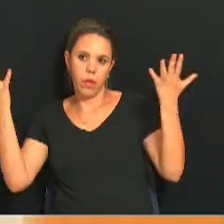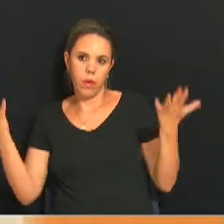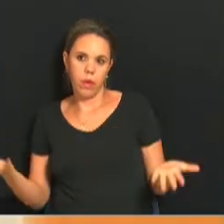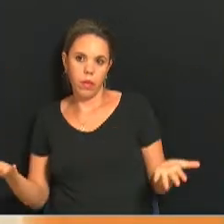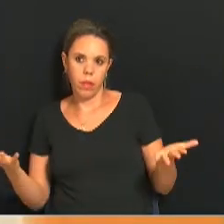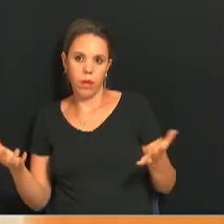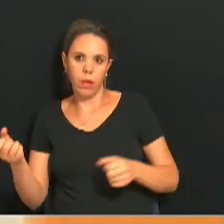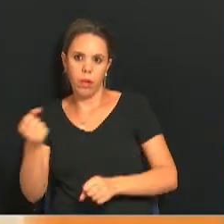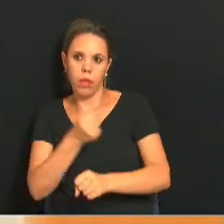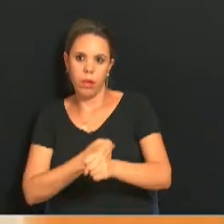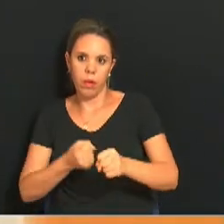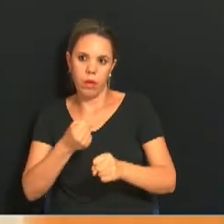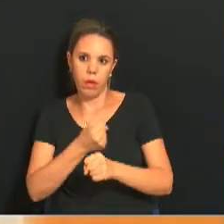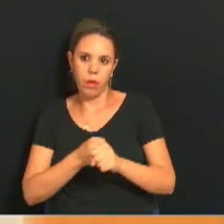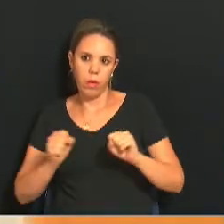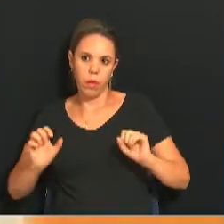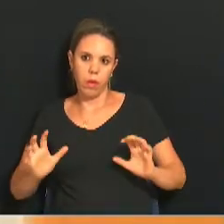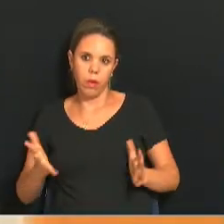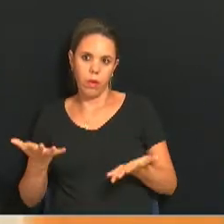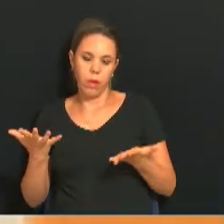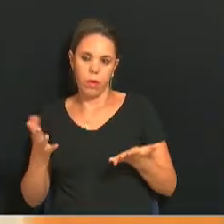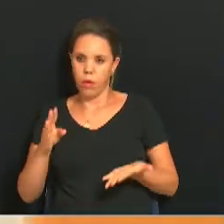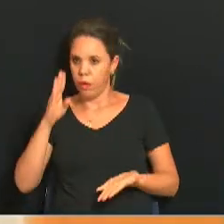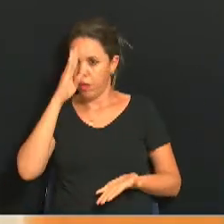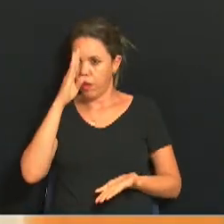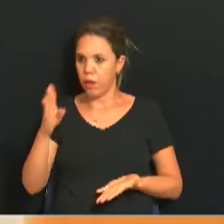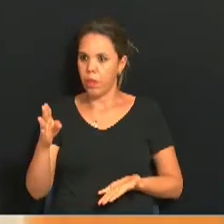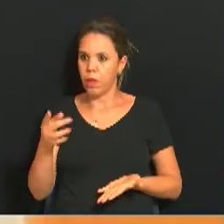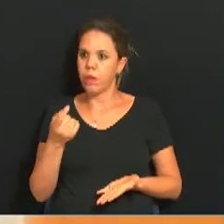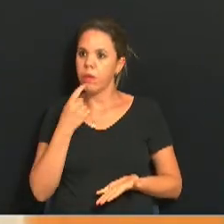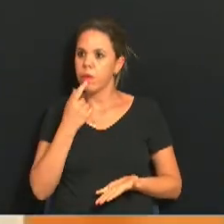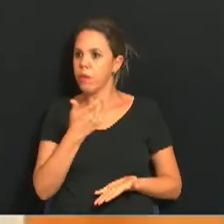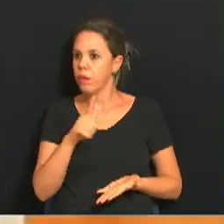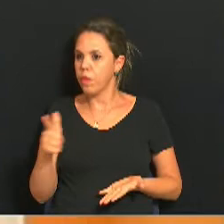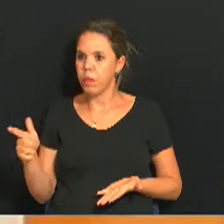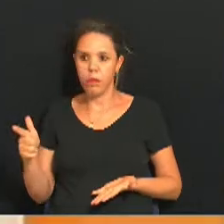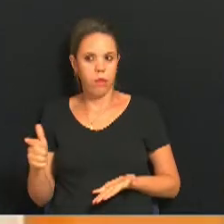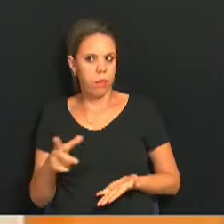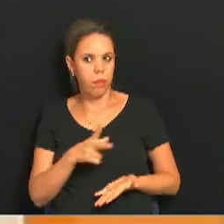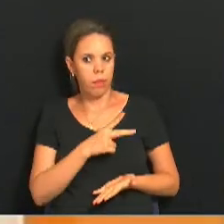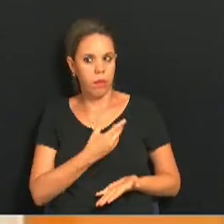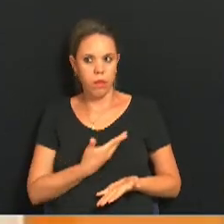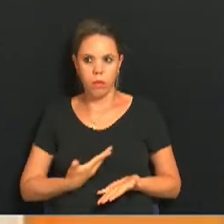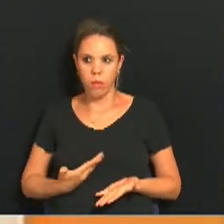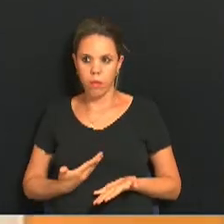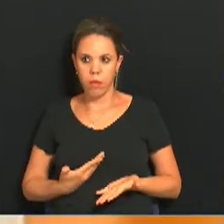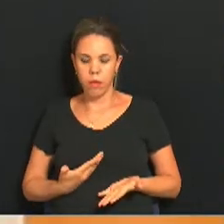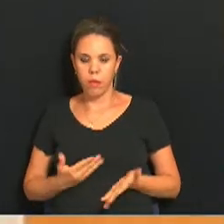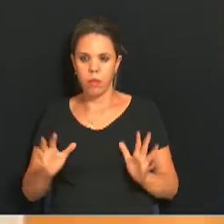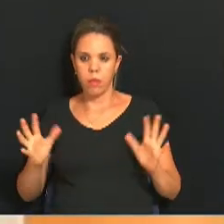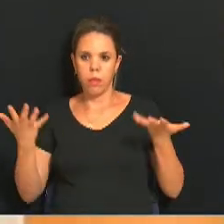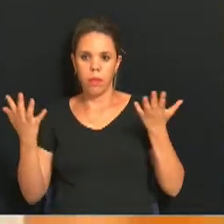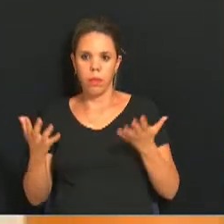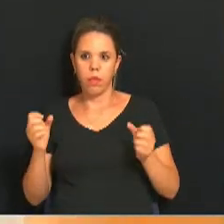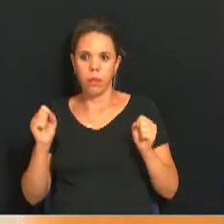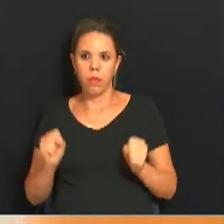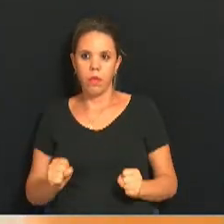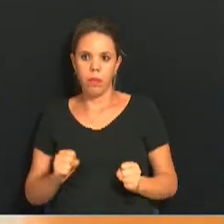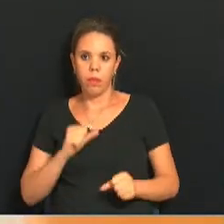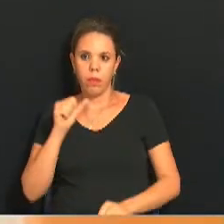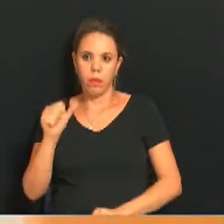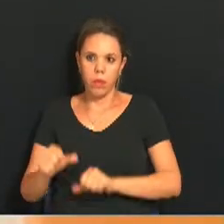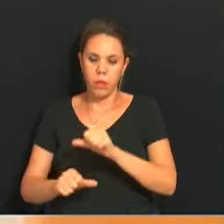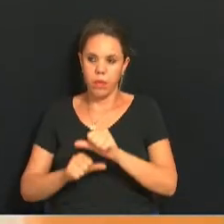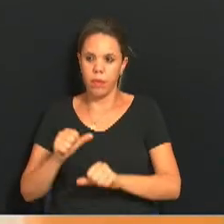gastronomia e de eventos principalmente né Campinas não temos passo fogo consegue de forma suas público poderia se tornar